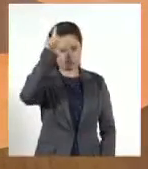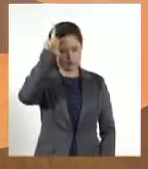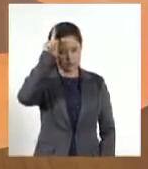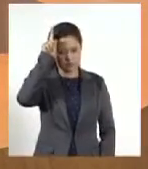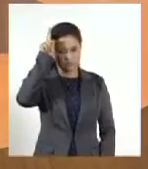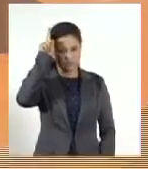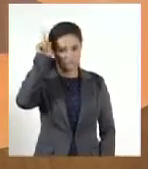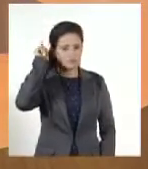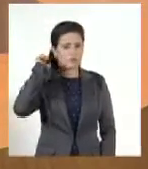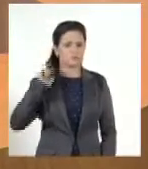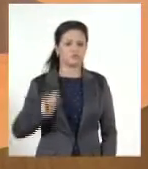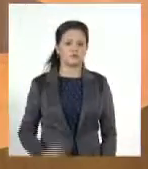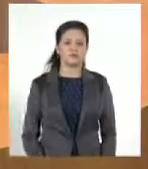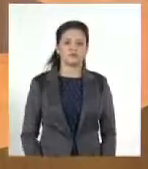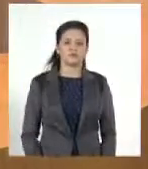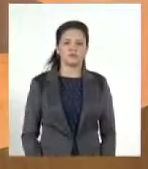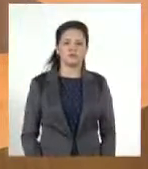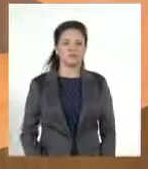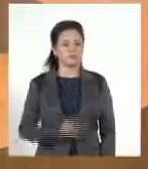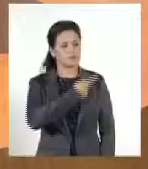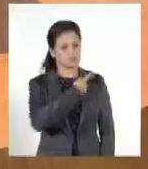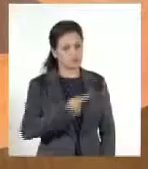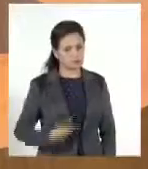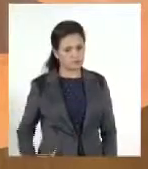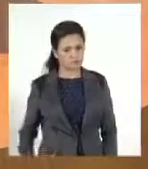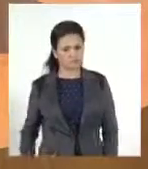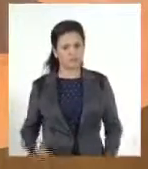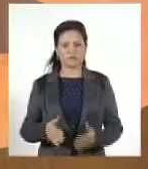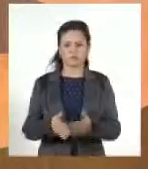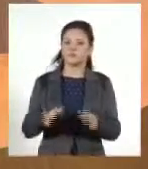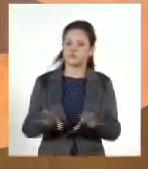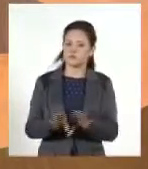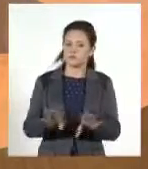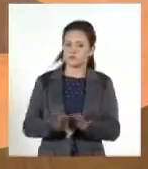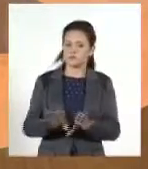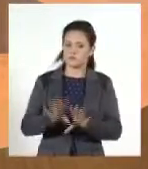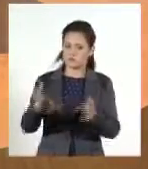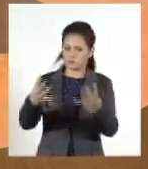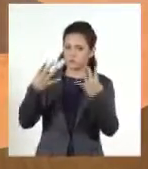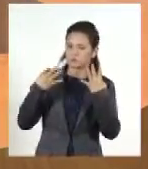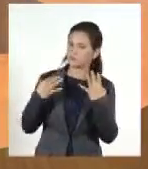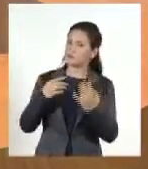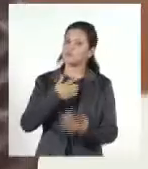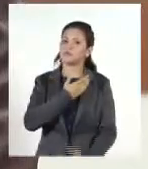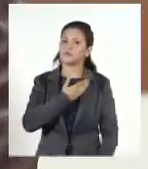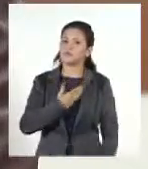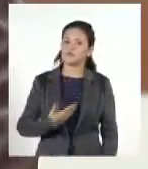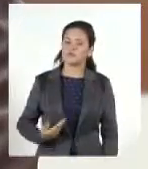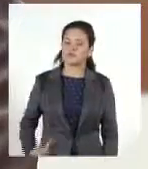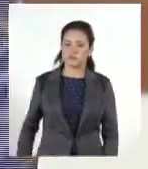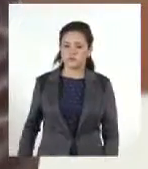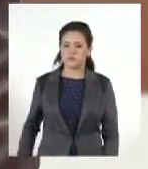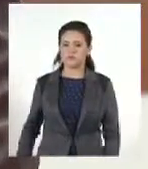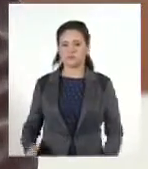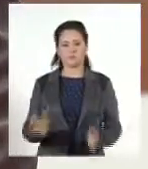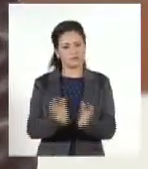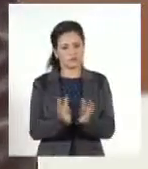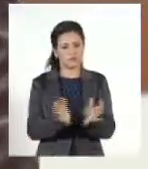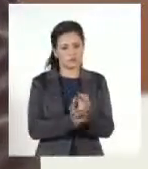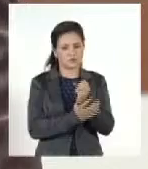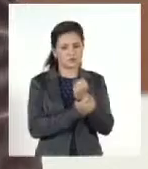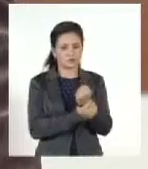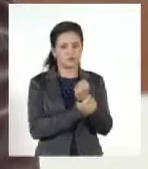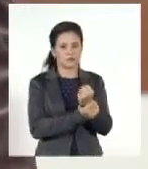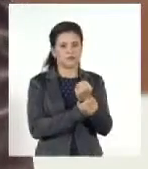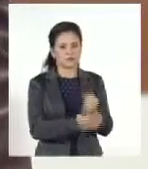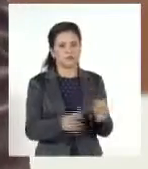Senhor presidente, invoco também a atenção do presidente da Comissão de Segurança da Assembleia Legislativa, deputado